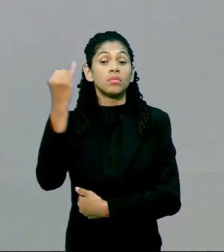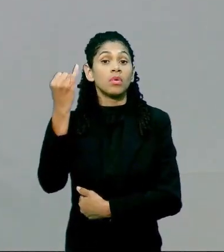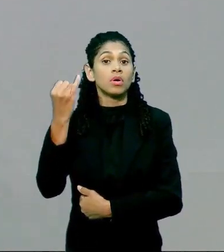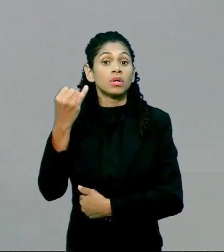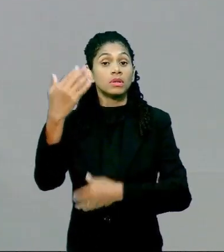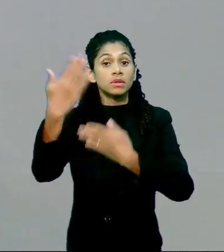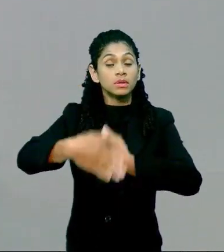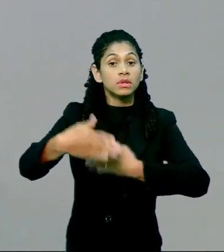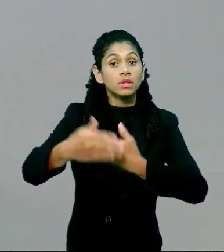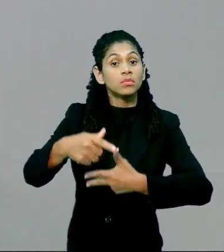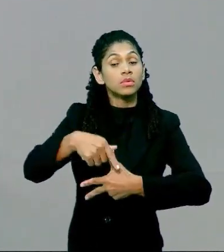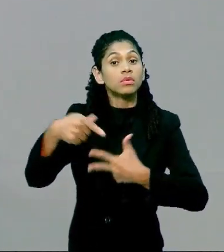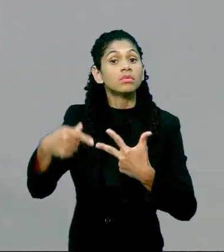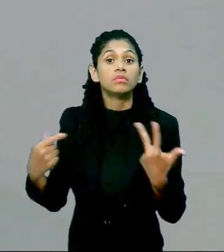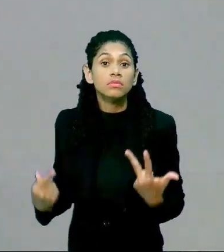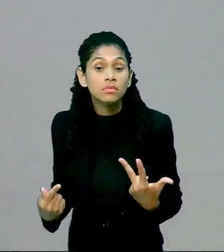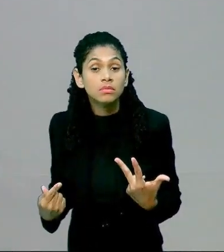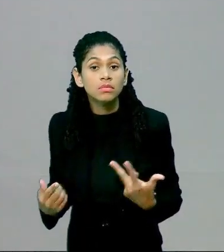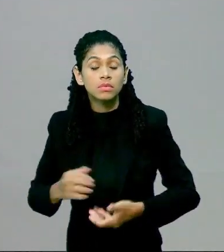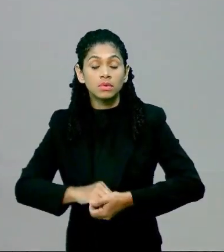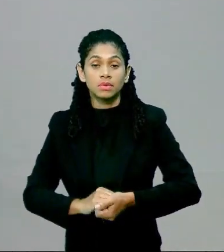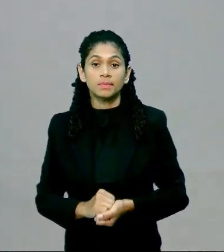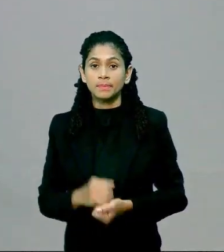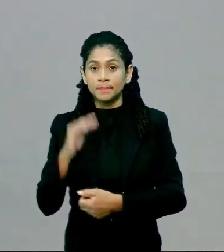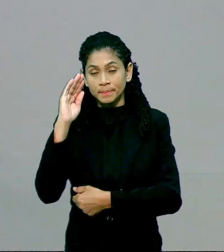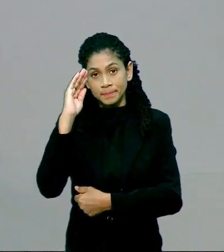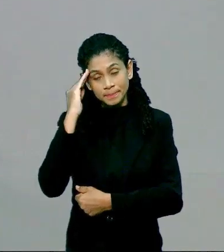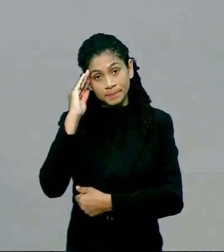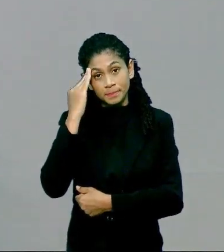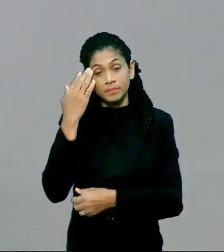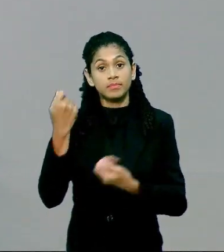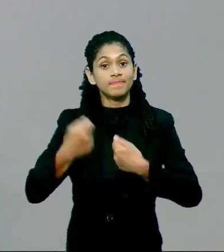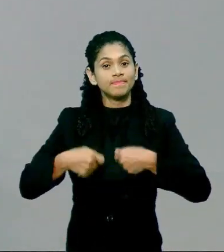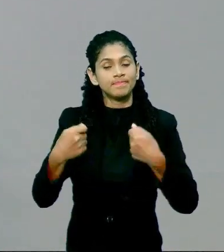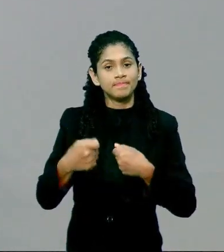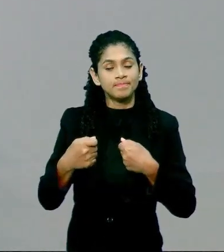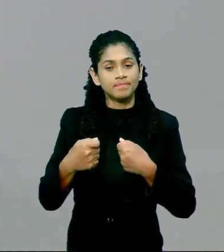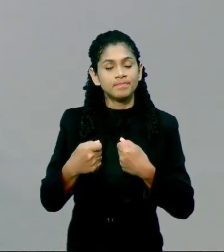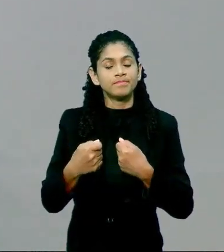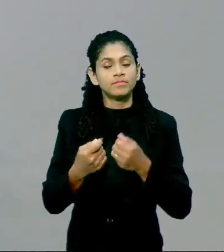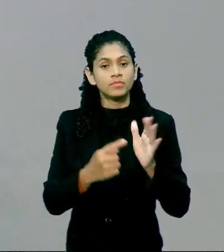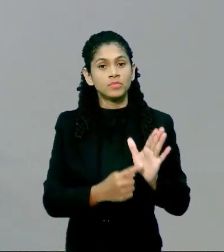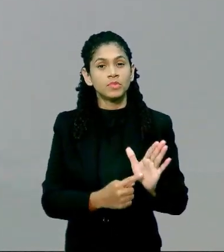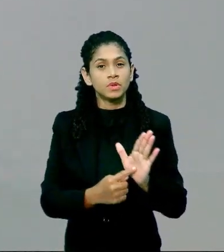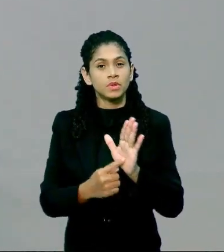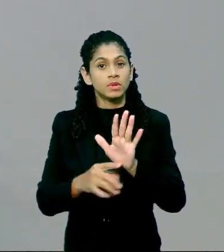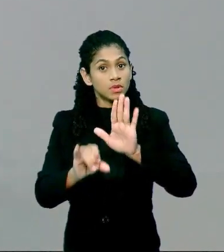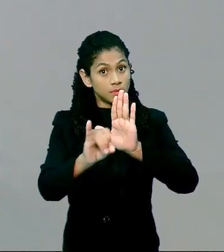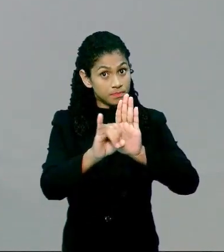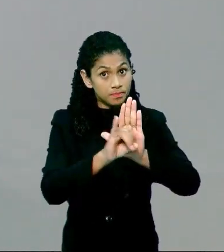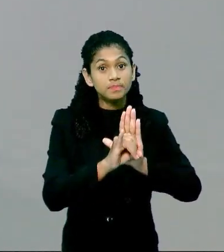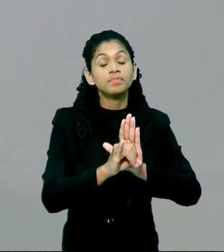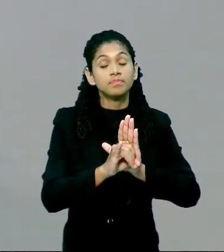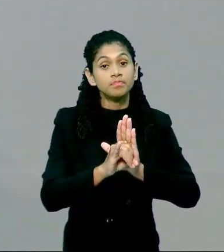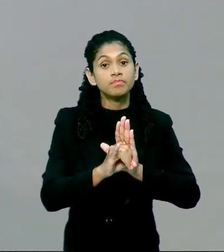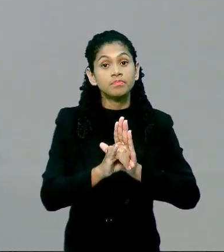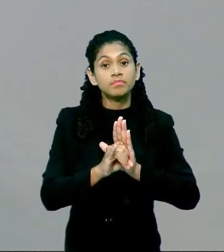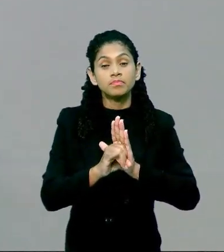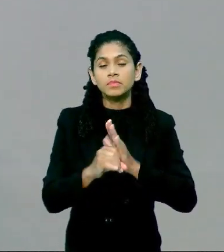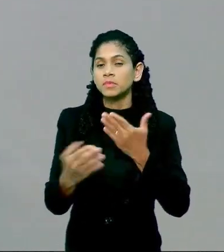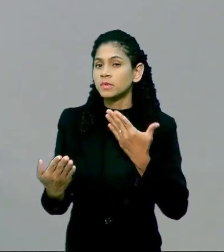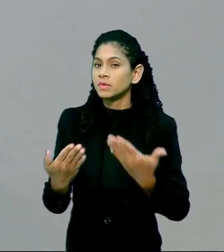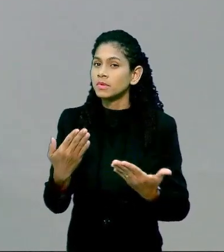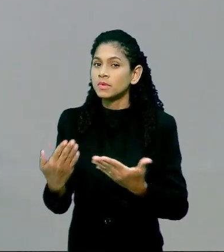Enem? O que a gente precisa entender de forma geral sobre jogos e brincadeiras? É que ele vai fazer essa representação identitária, ou seja, a depender de